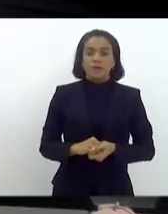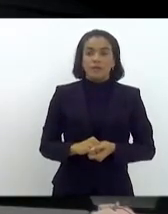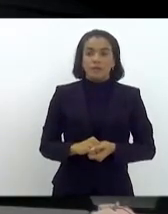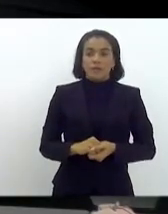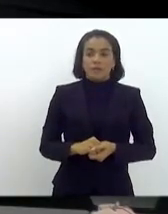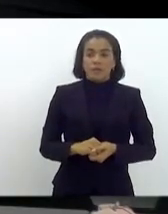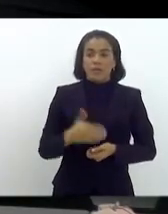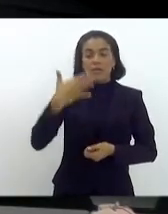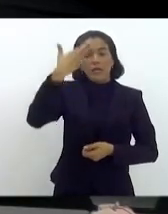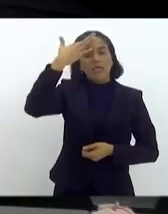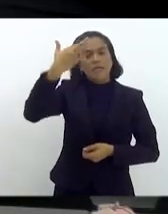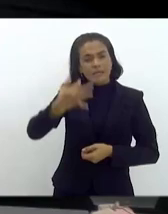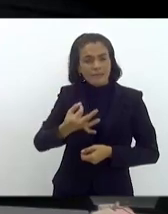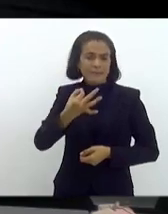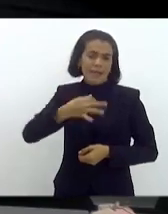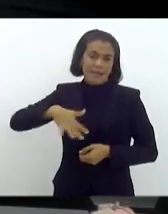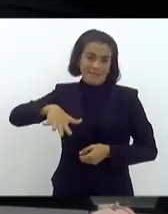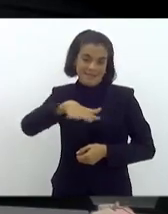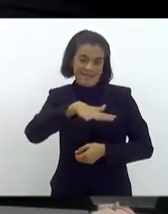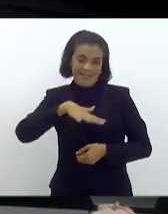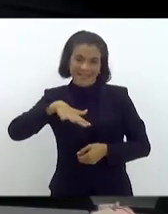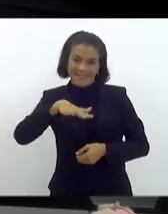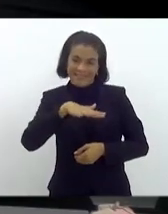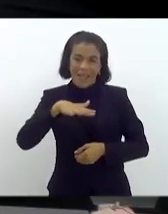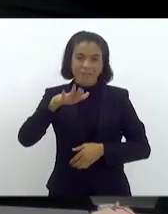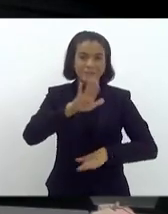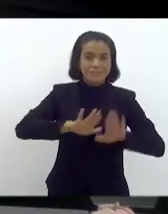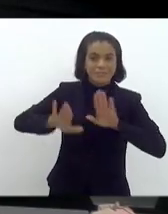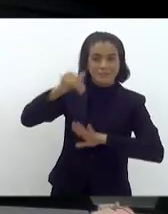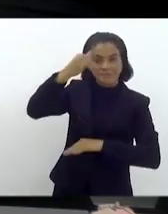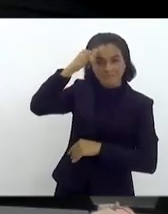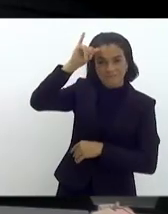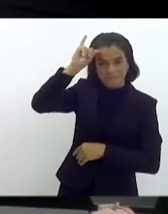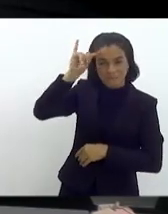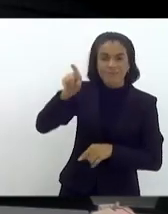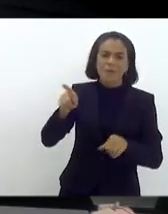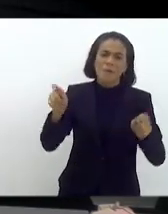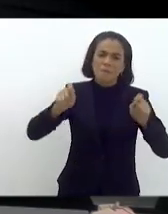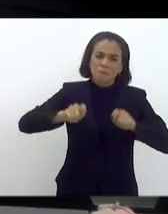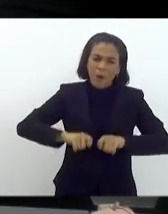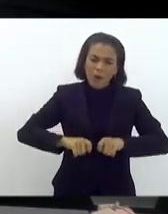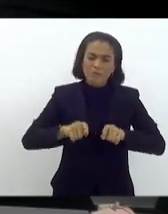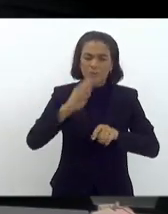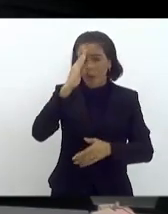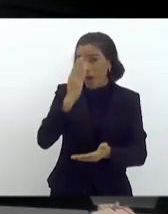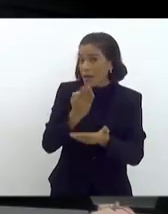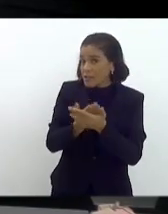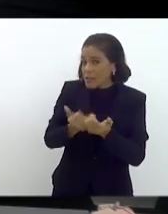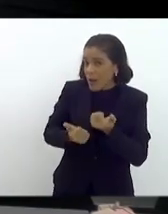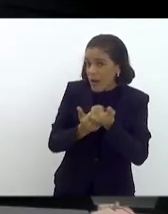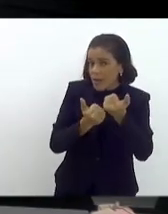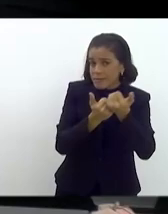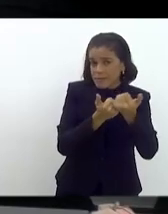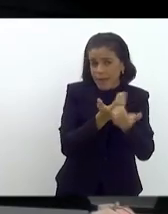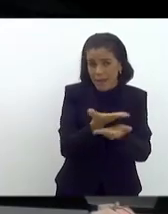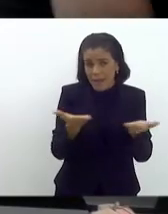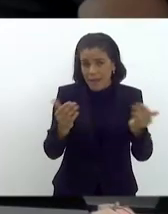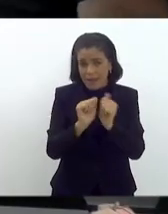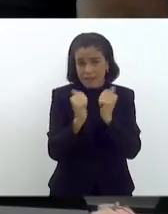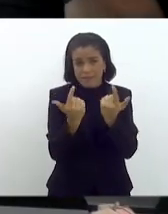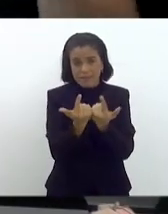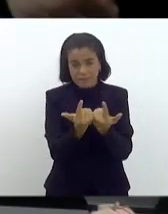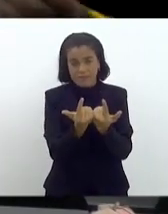entende muito bem dessa parte de de prevenção e pode acredito que auxiliar bastante aqui a casa